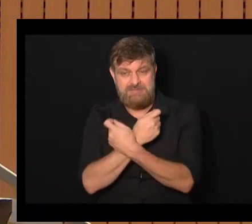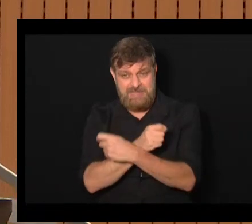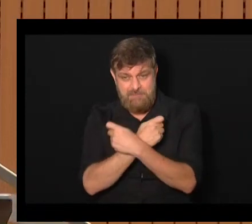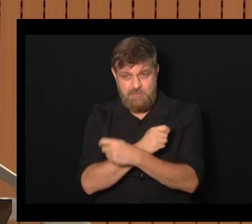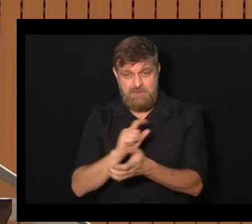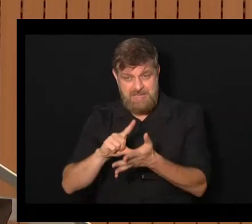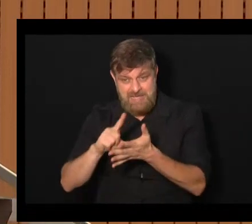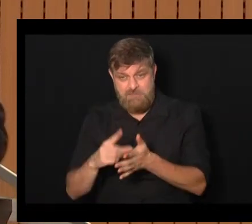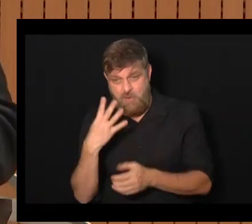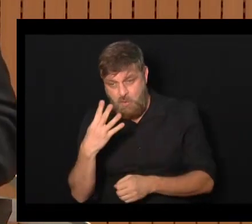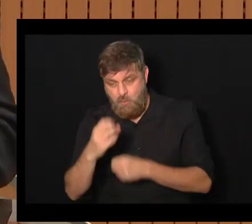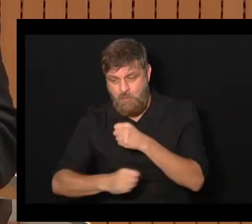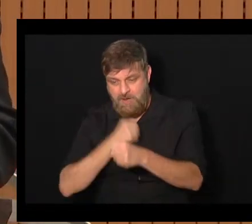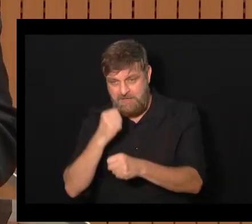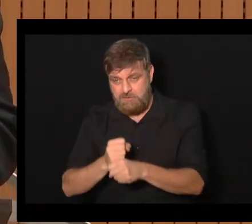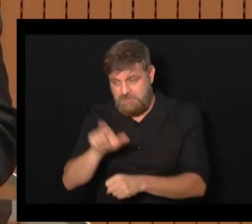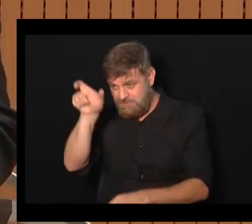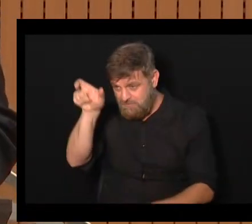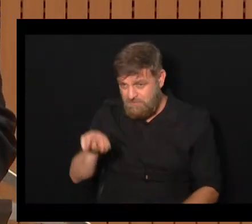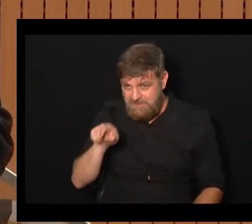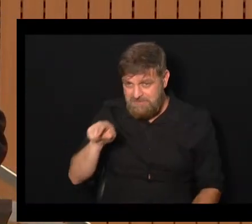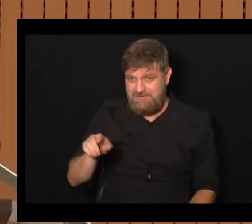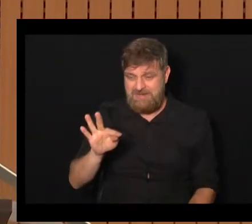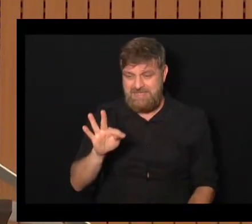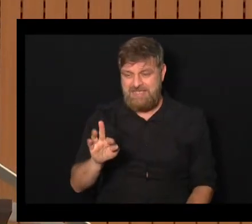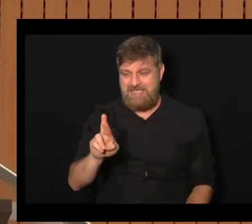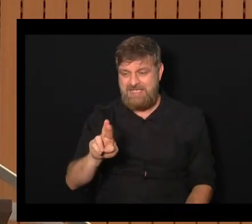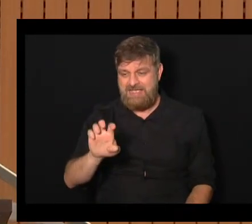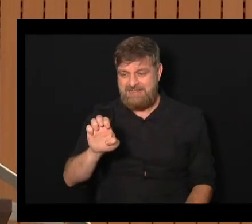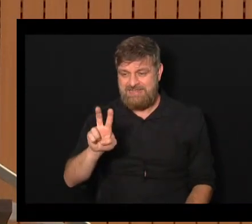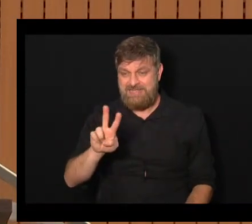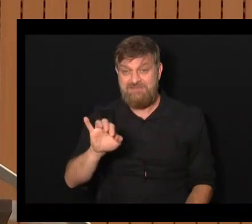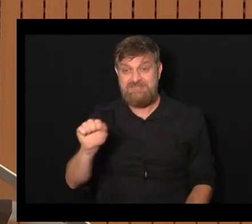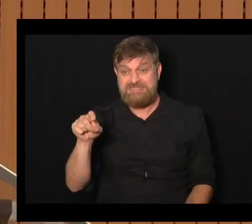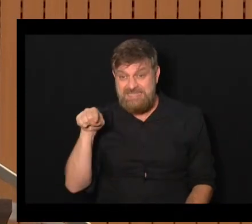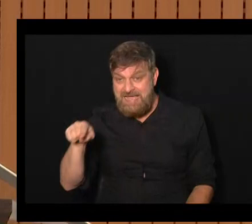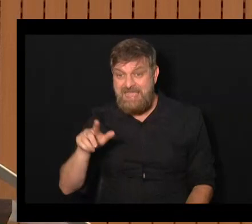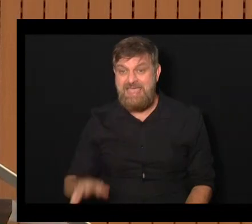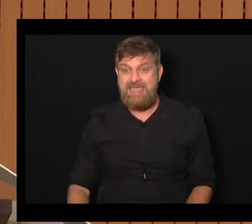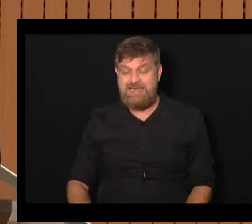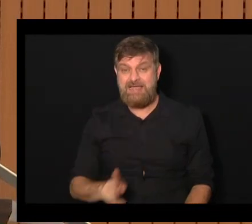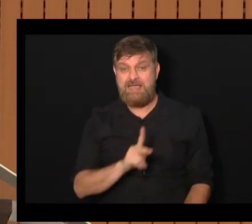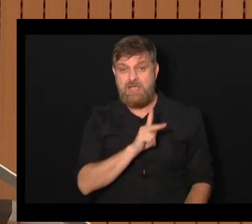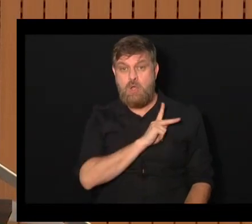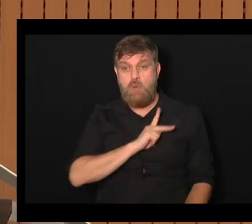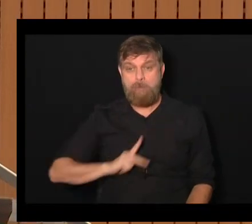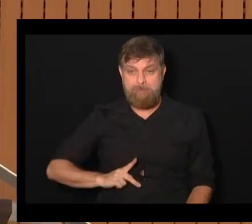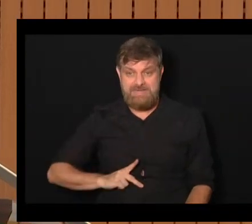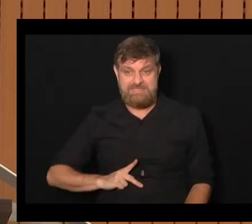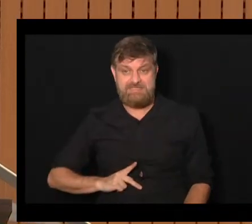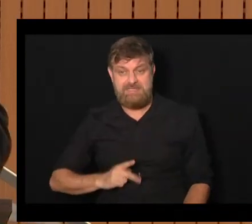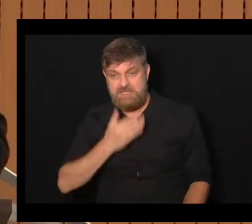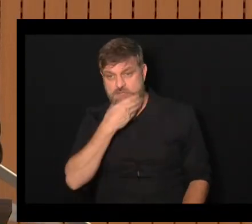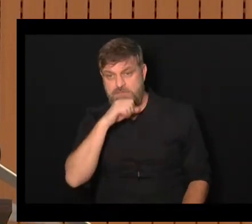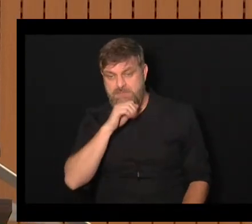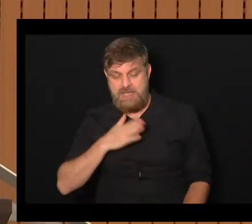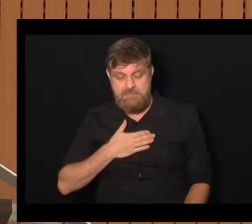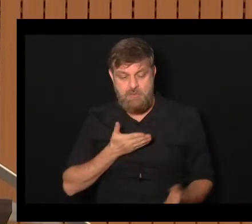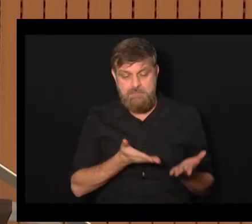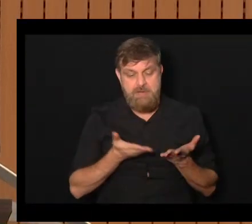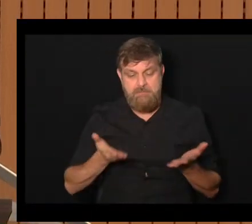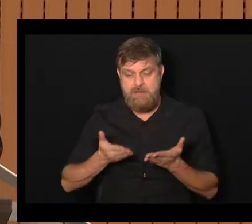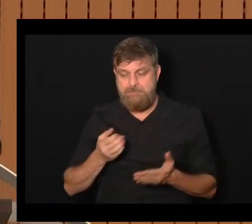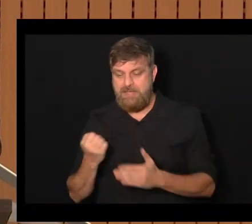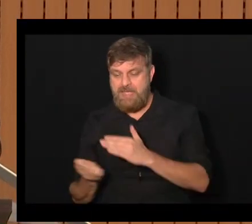mais 4 anos enquanto Trevisan ficou à frente da INDEC, e o meu pai ficou como presidente da comissão de licitações da